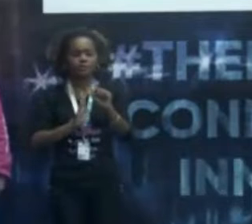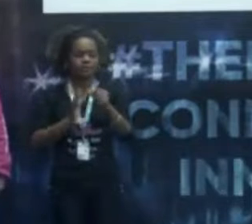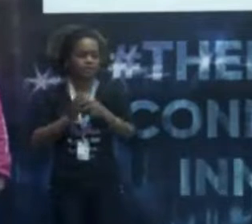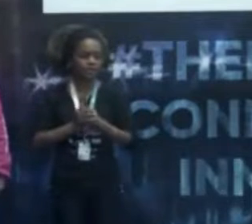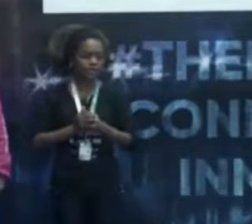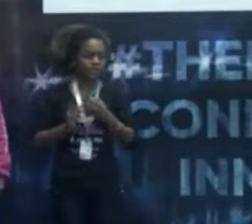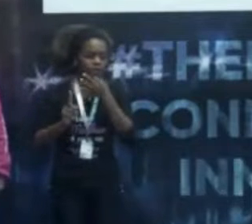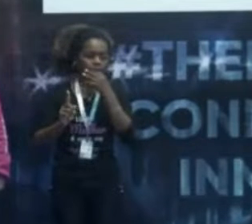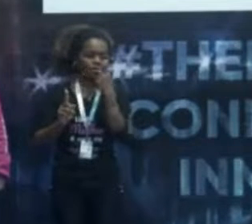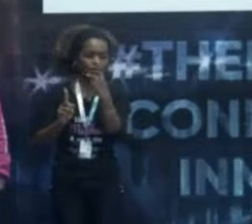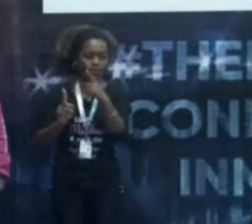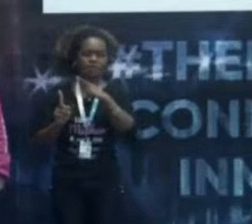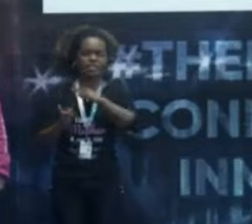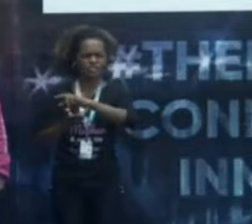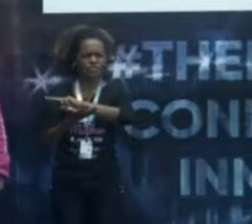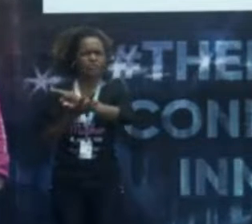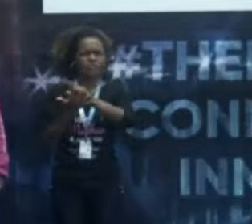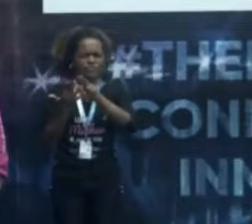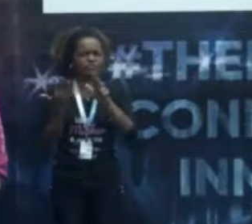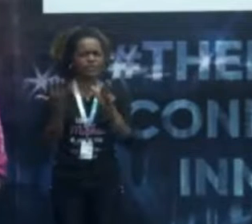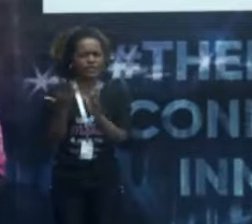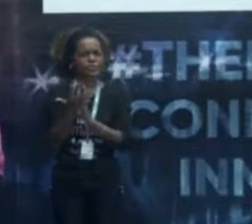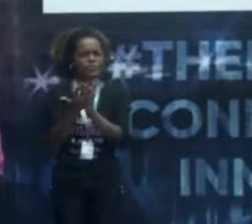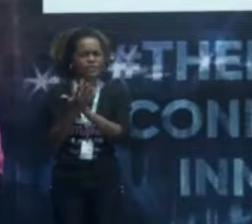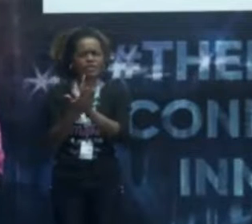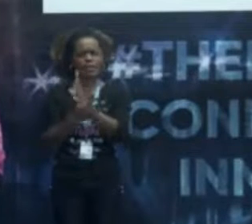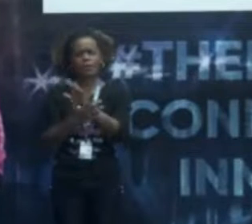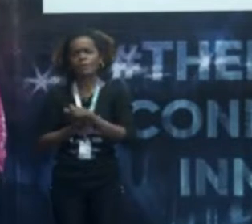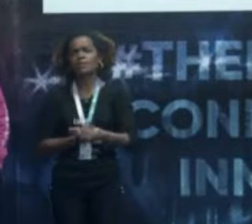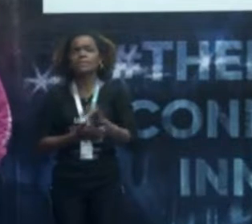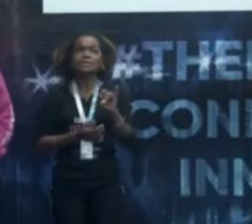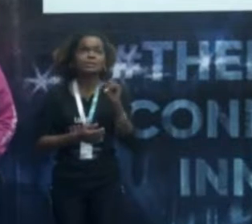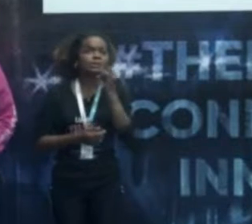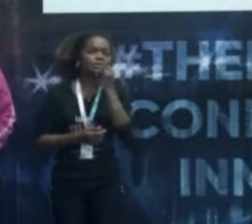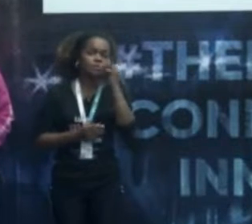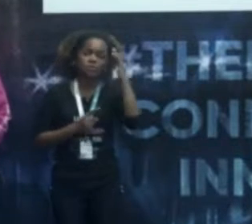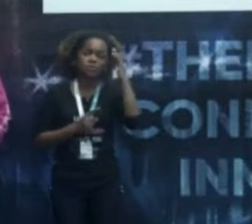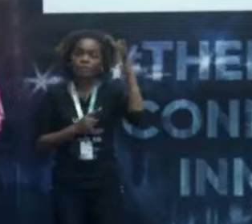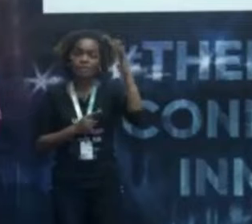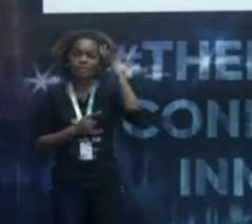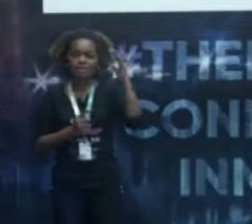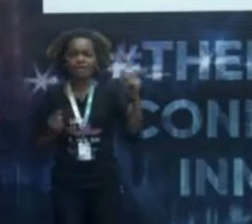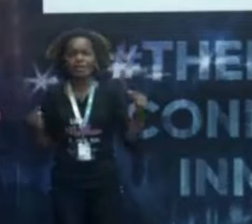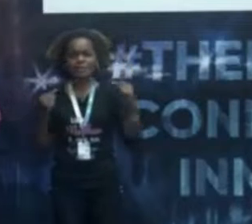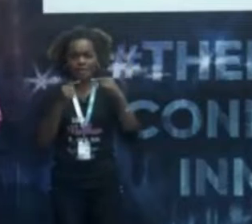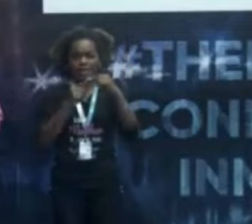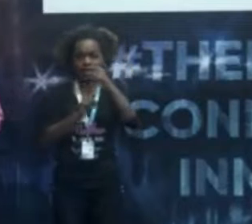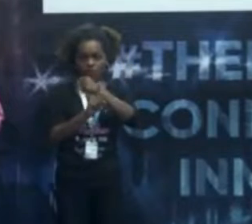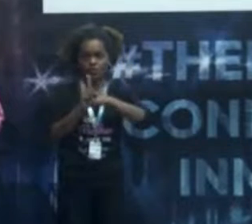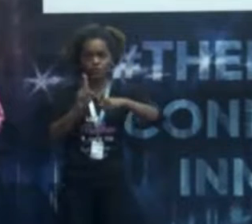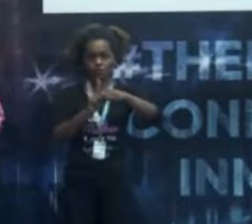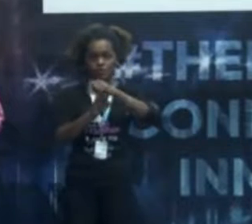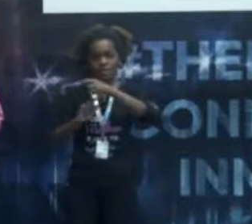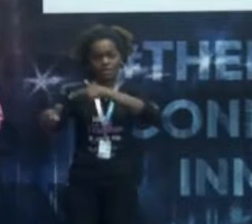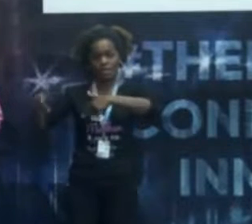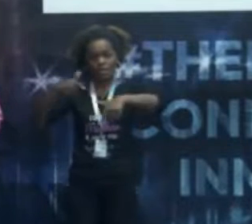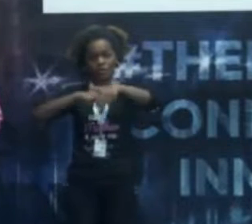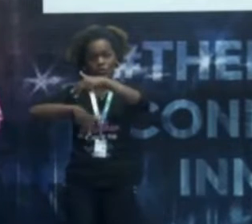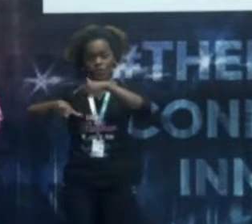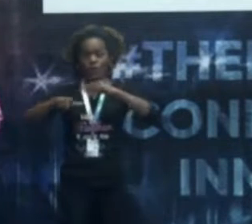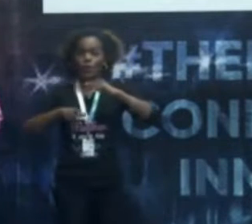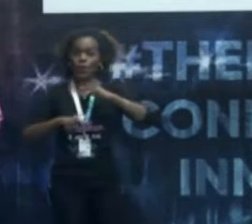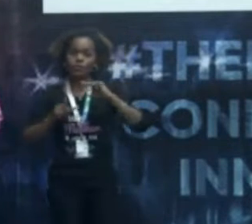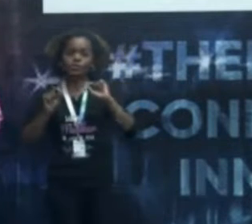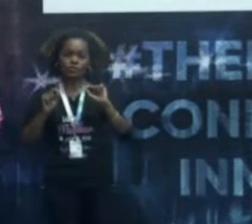tem vários ramos, né? Se a gente for pensar a partir da perspectiva sociológica, a gente vai trazer